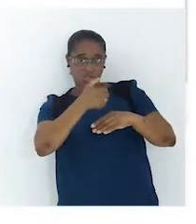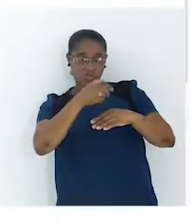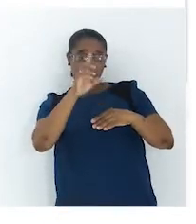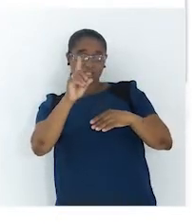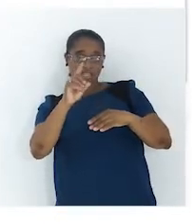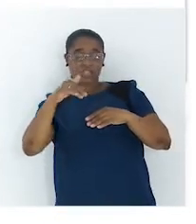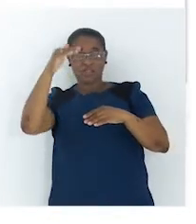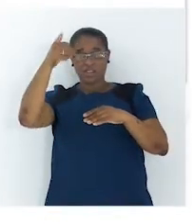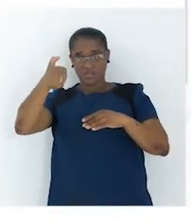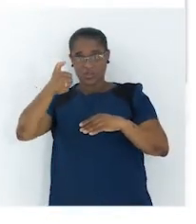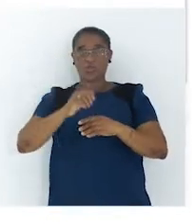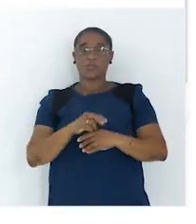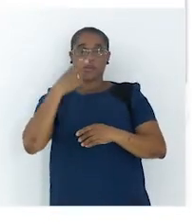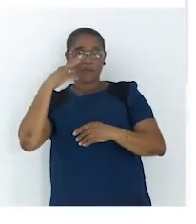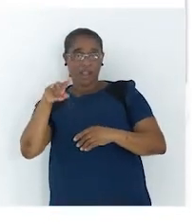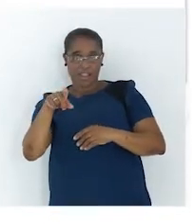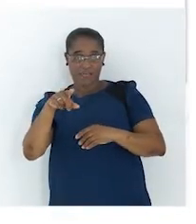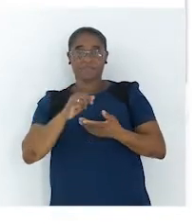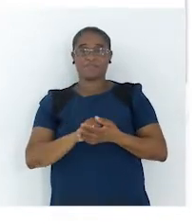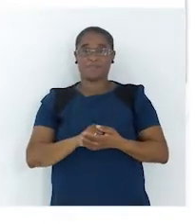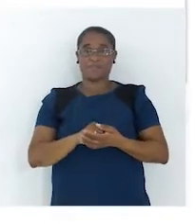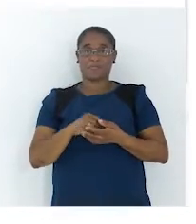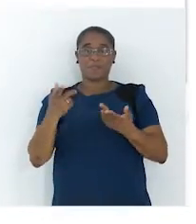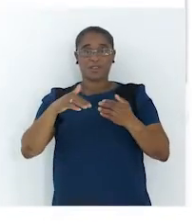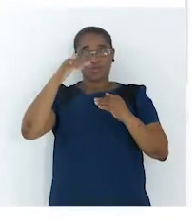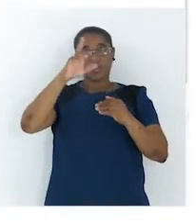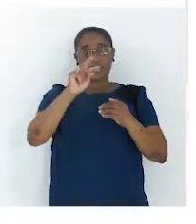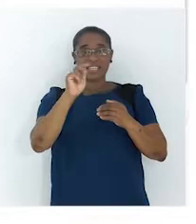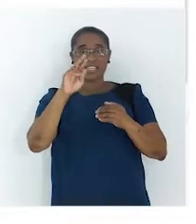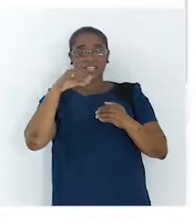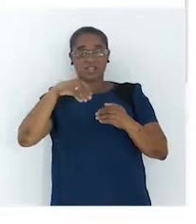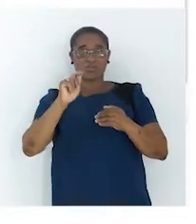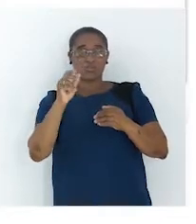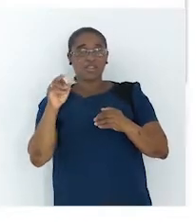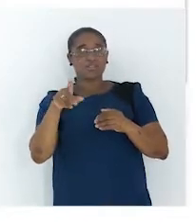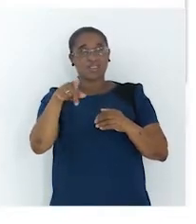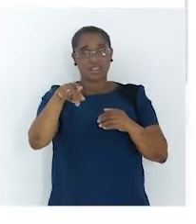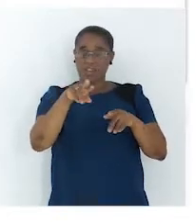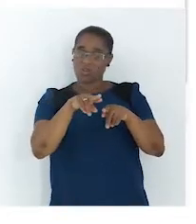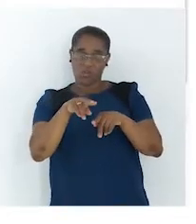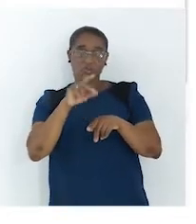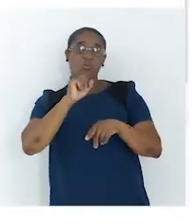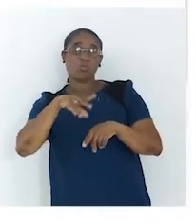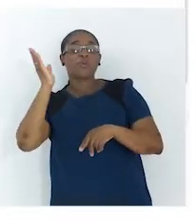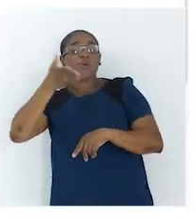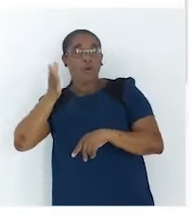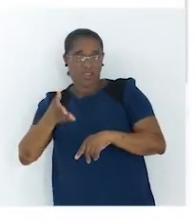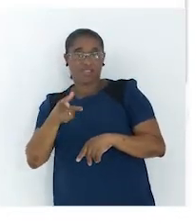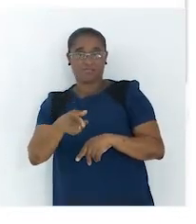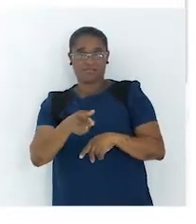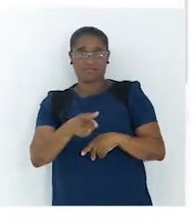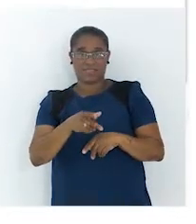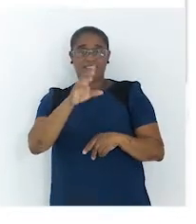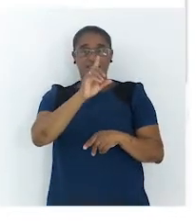cinco reparem expoente do radicando índice do radical iguais podemos cortar Então